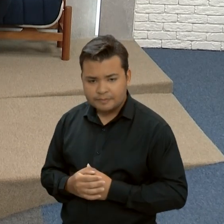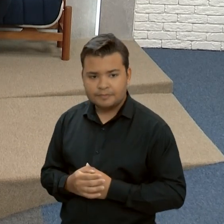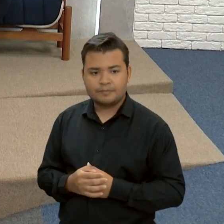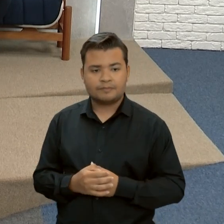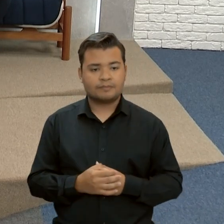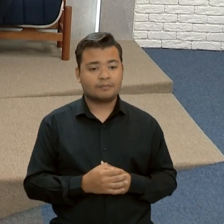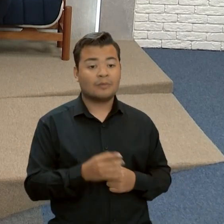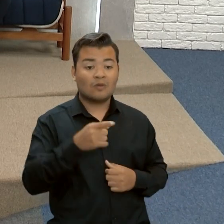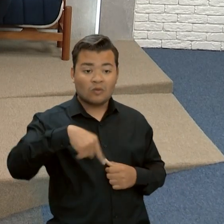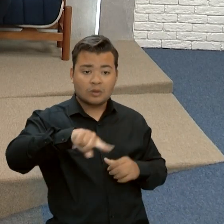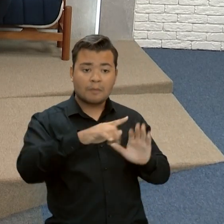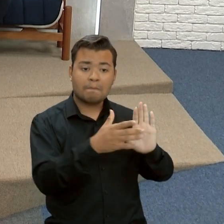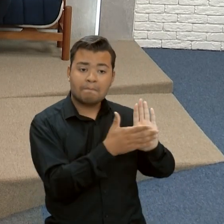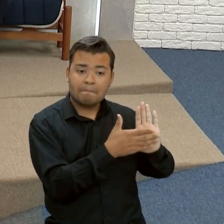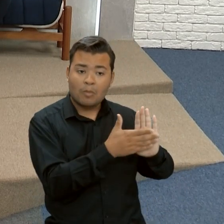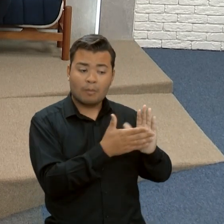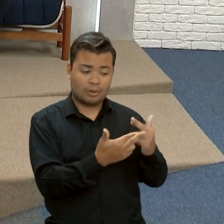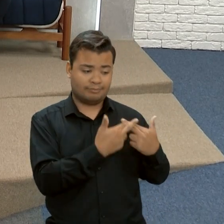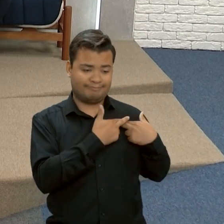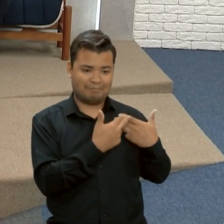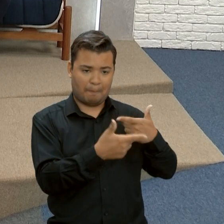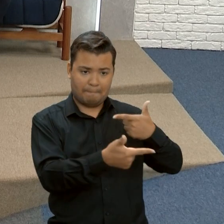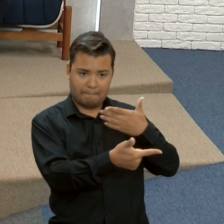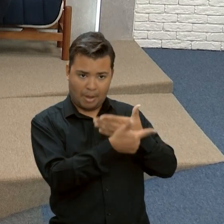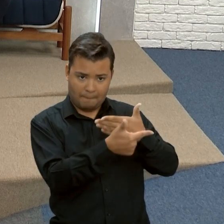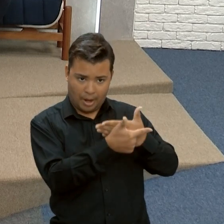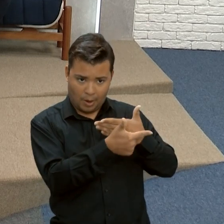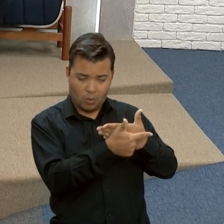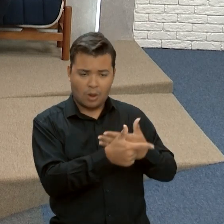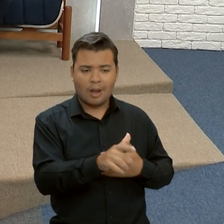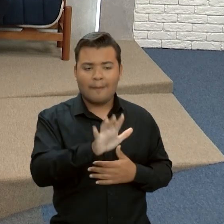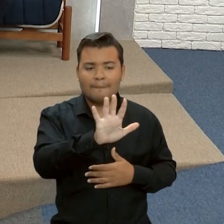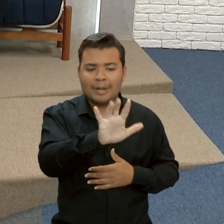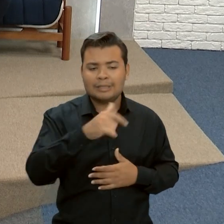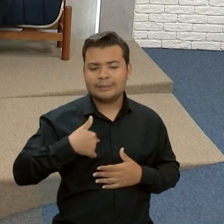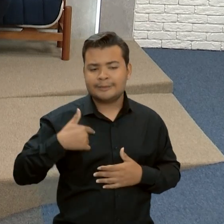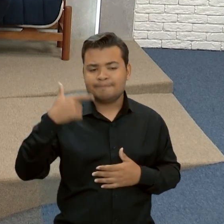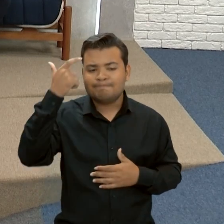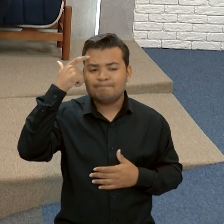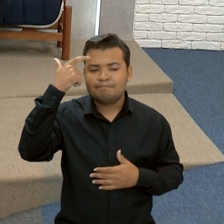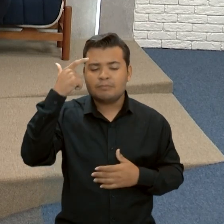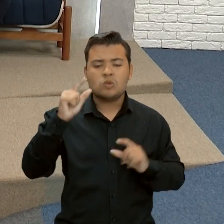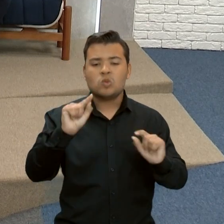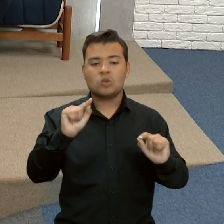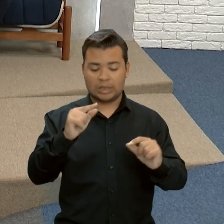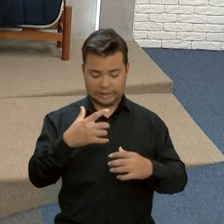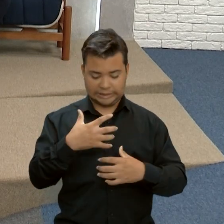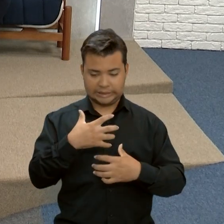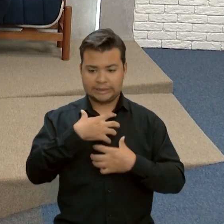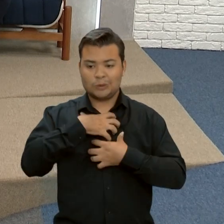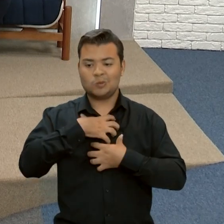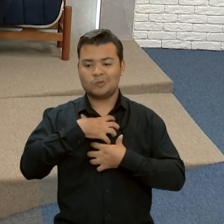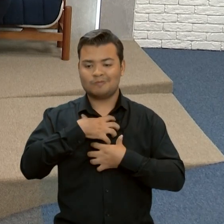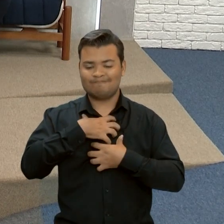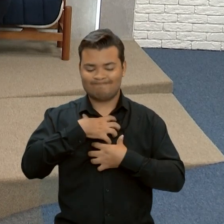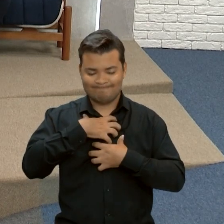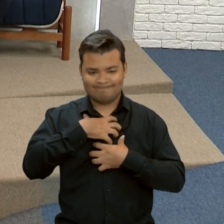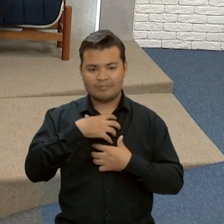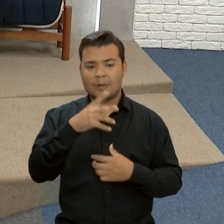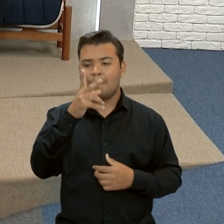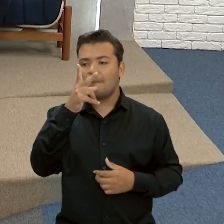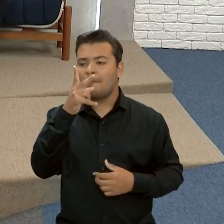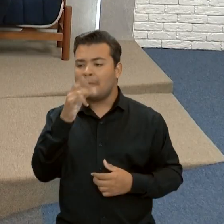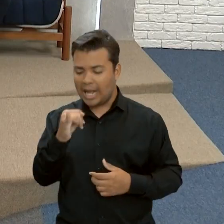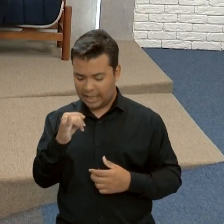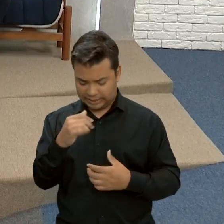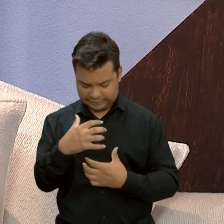do papel, mas eu vou um pouquinho adiante e eu gosto de pensar a questão do sentido. Qual o sentido de ser pai